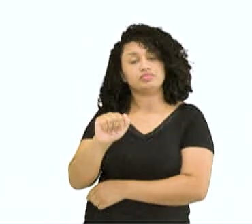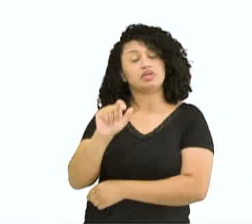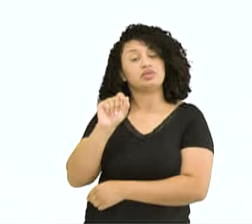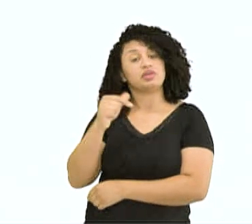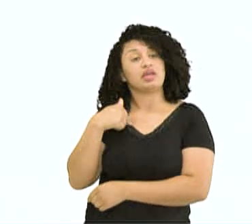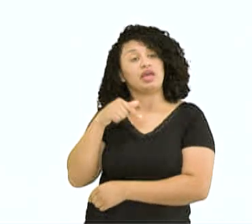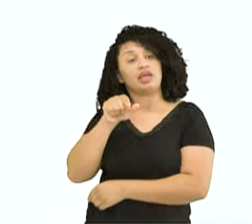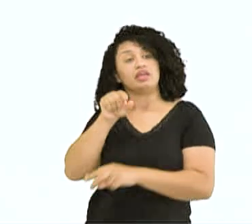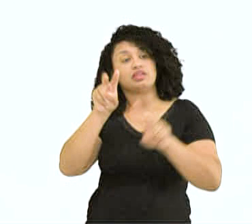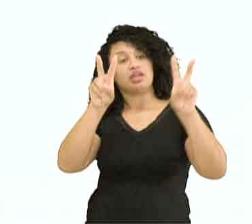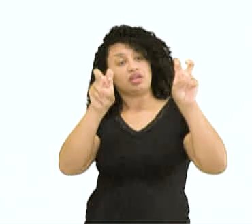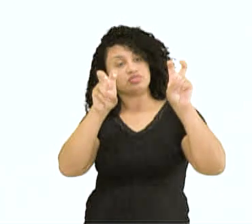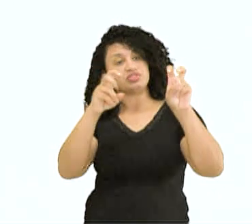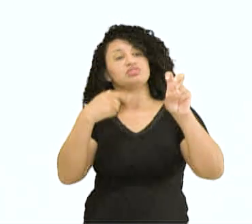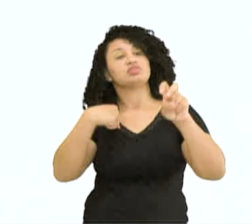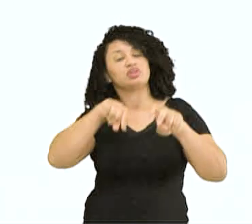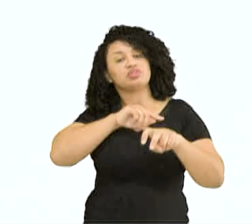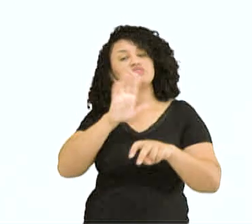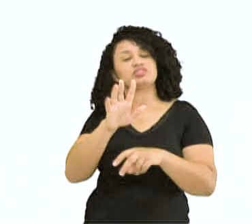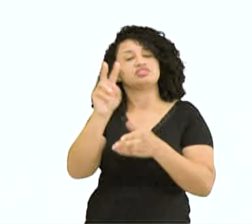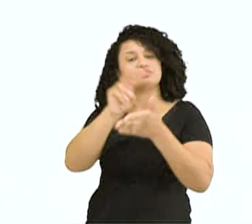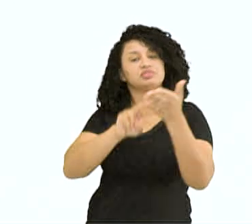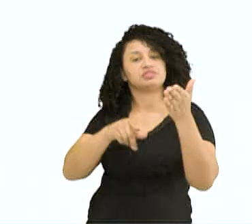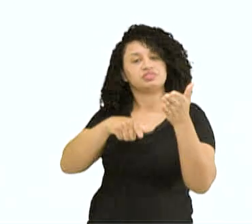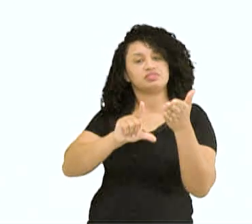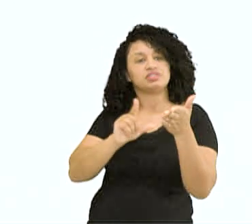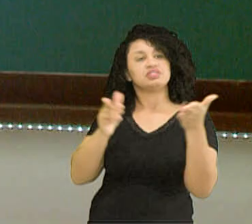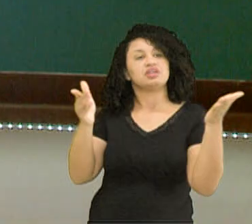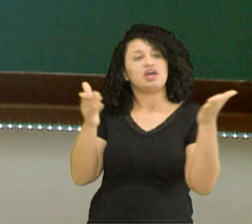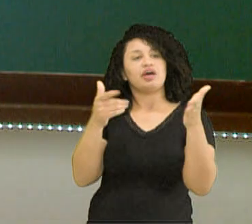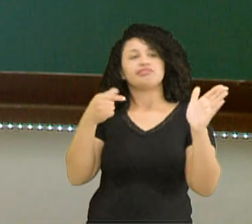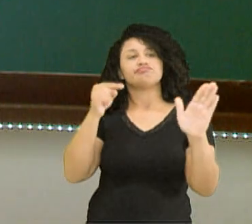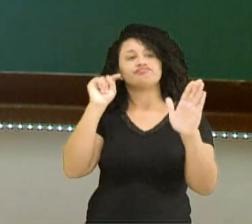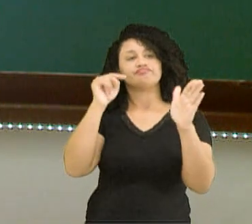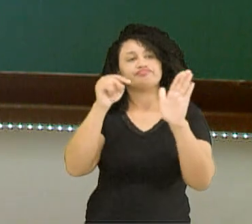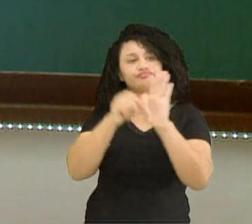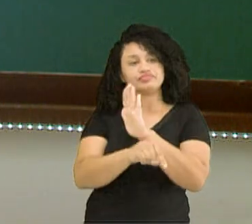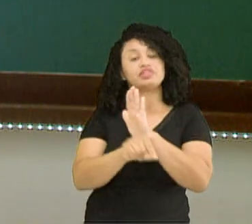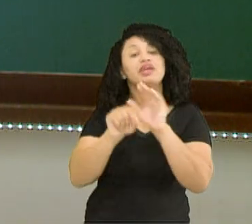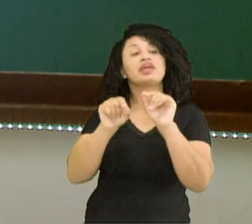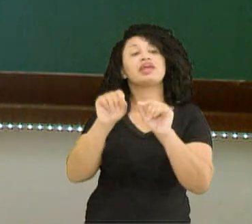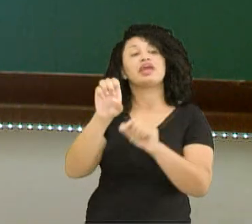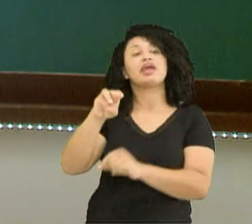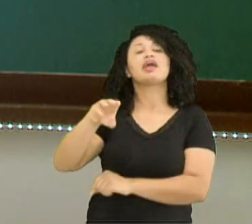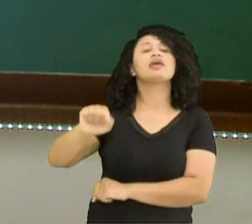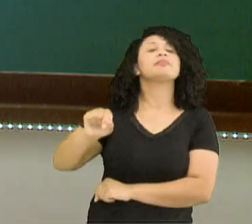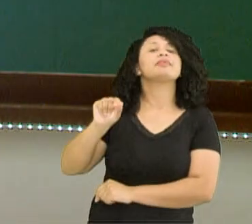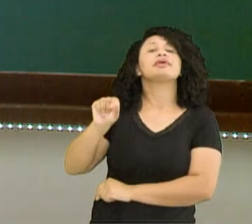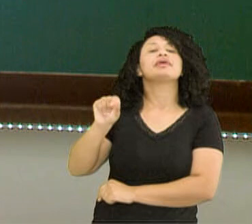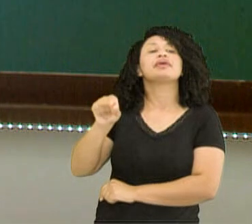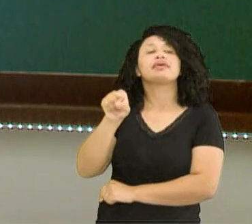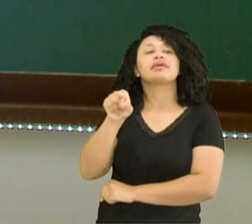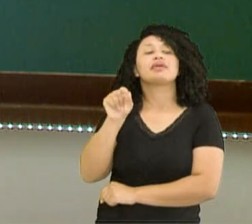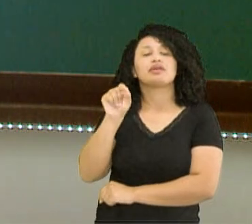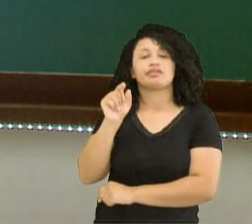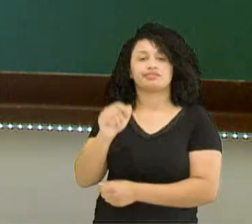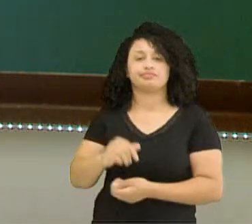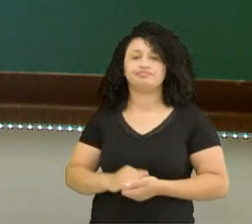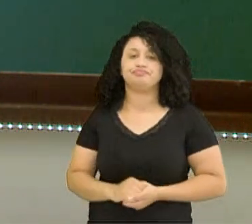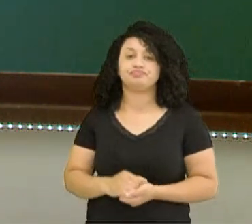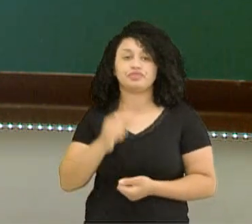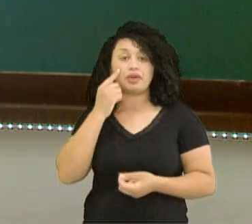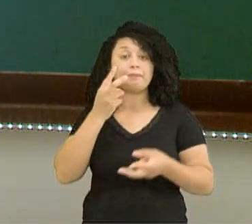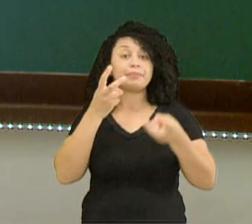é o título que a gente já tinha lido lá, tá? Agora a gente vai falar um pouquinho sobre a Emma Watson. Será que você conhece ela? It's a